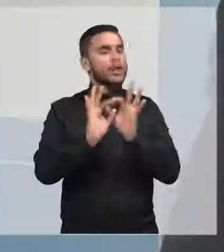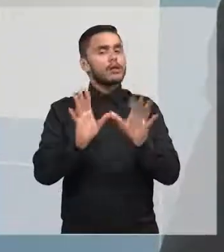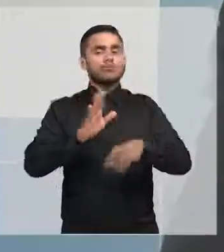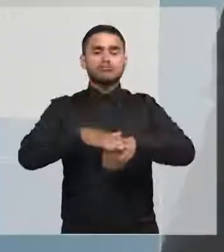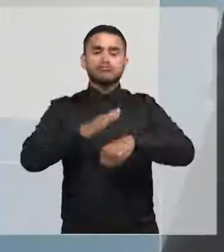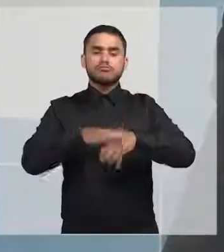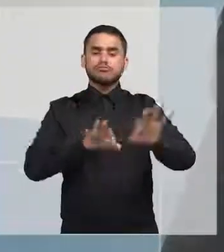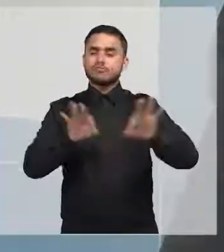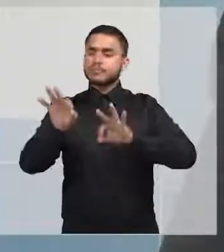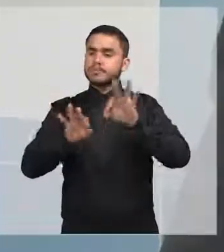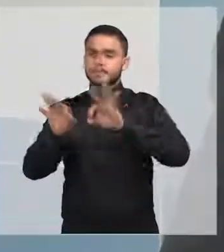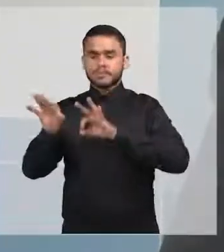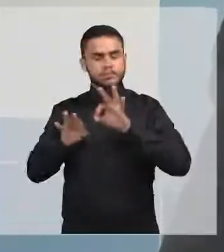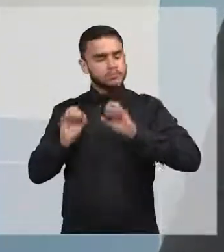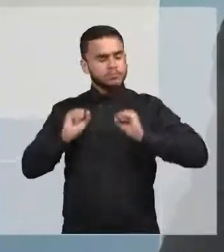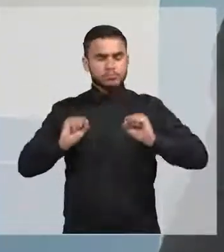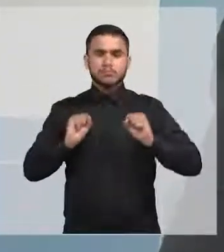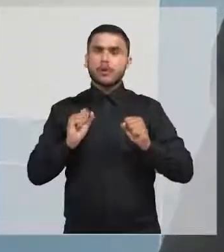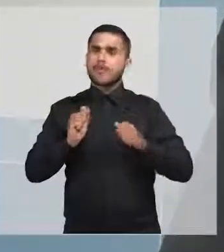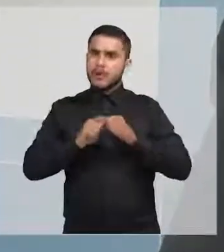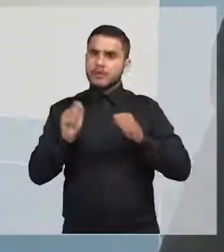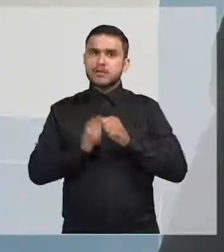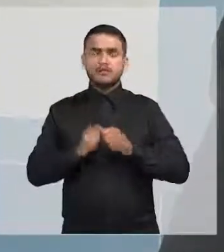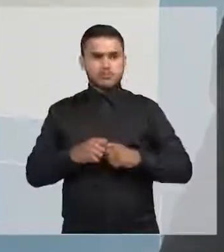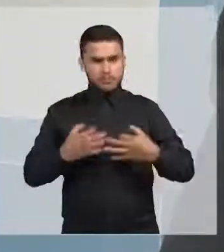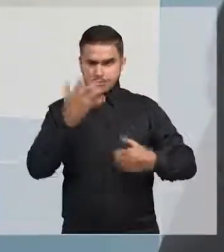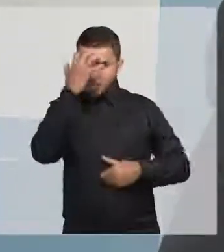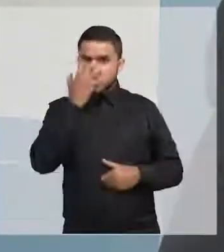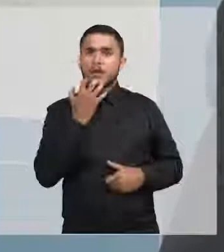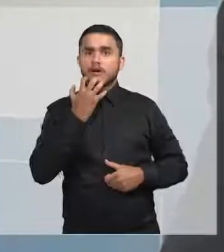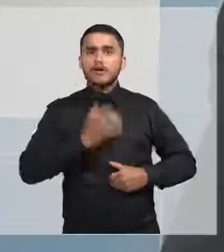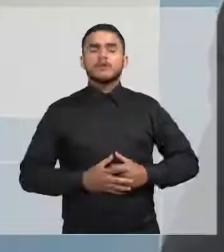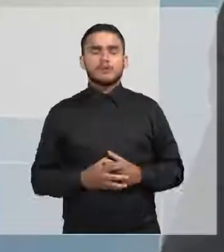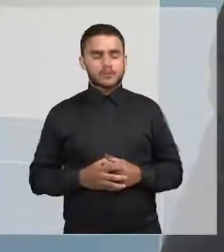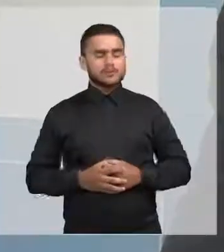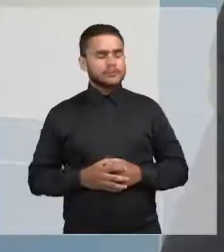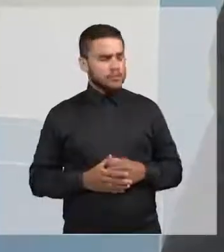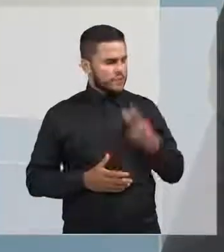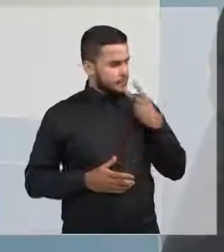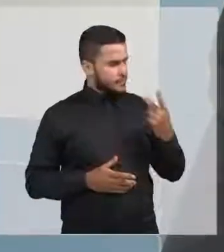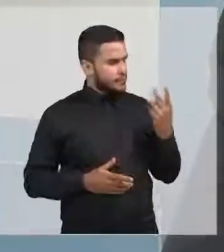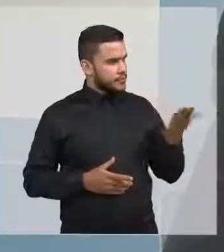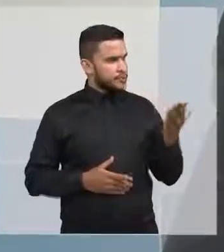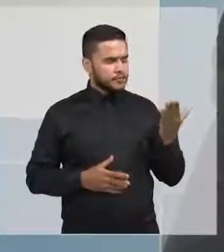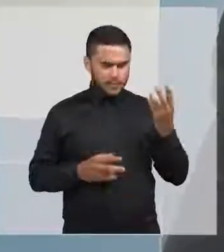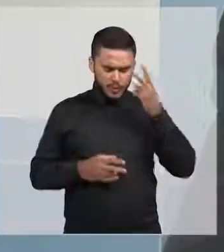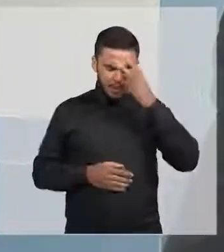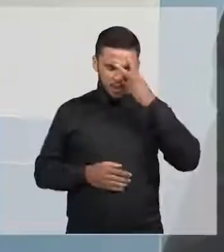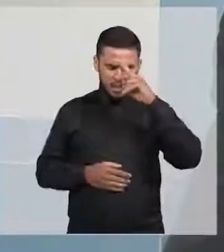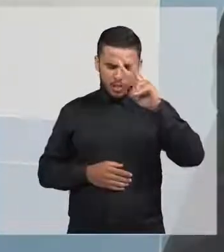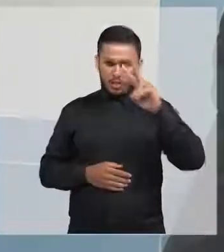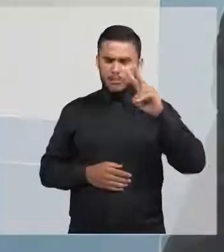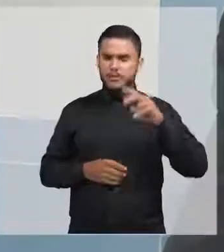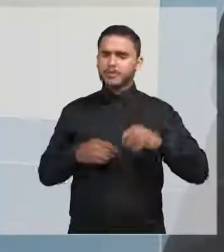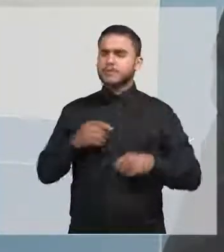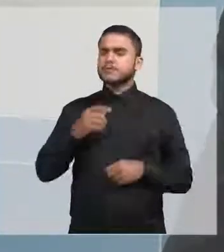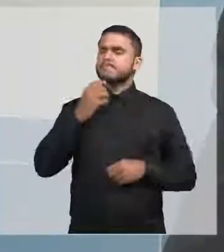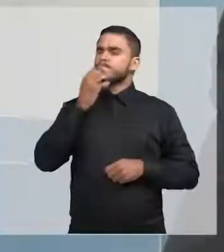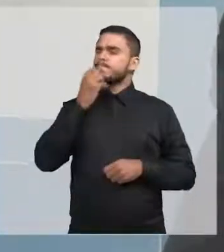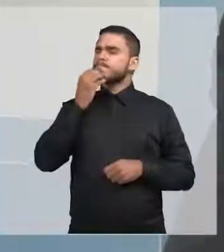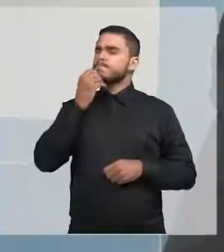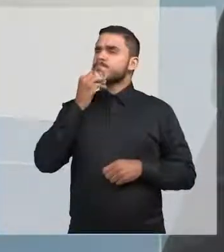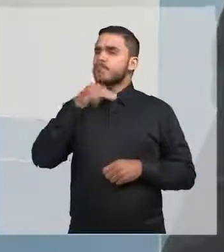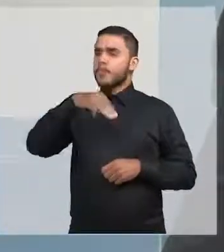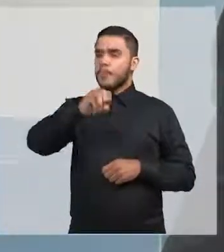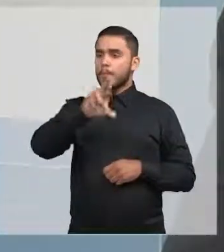ele nomeou uma pessoa que é difícil ele demitir. E já nomeou com a intenção de em 2020,